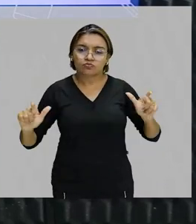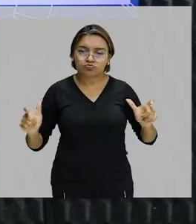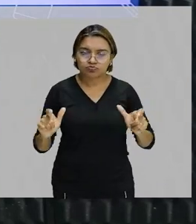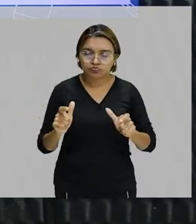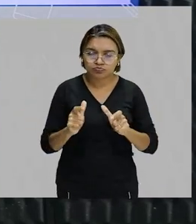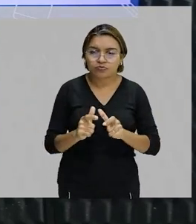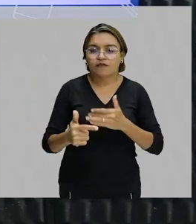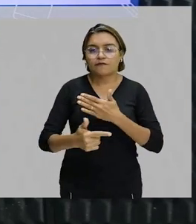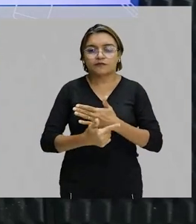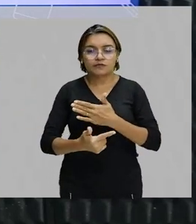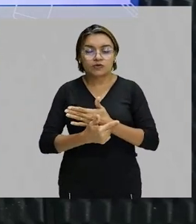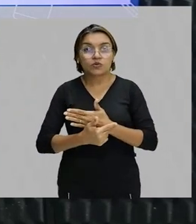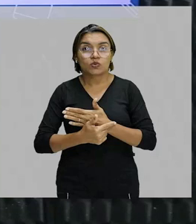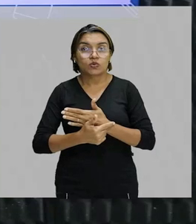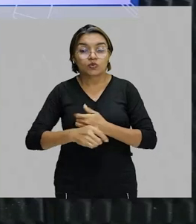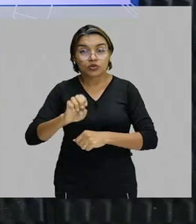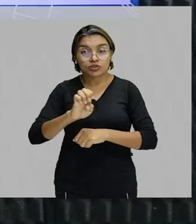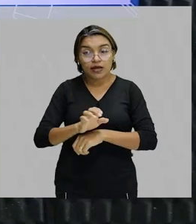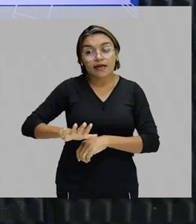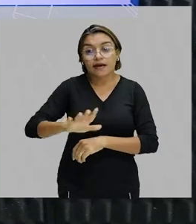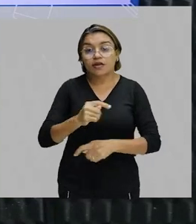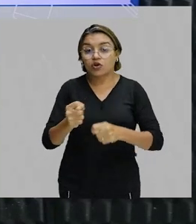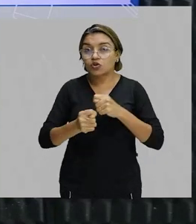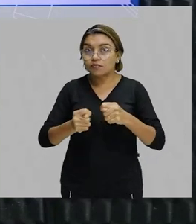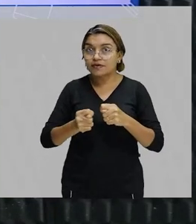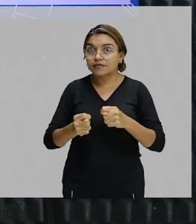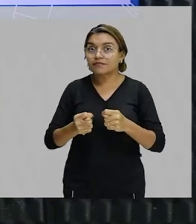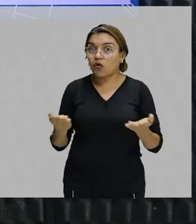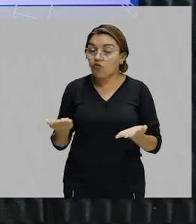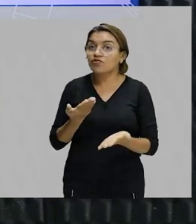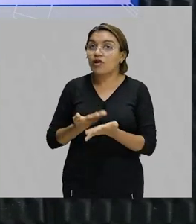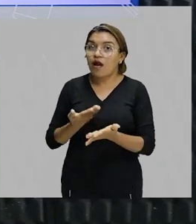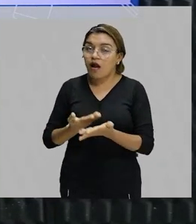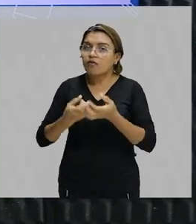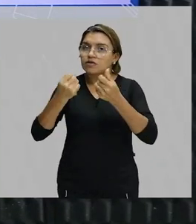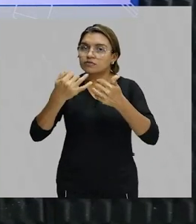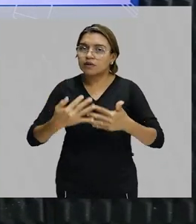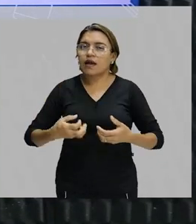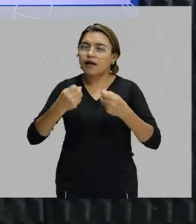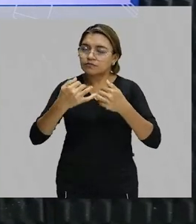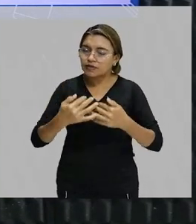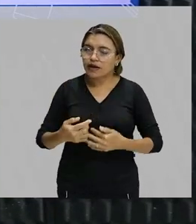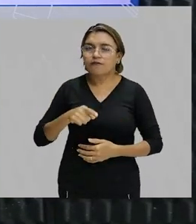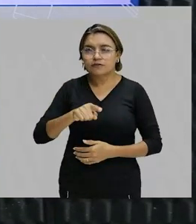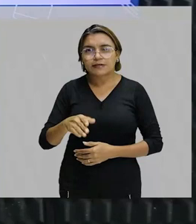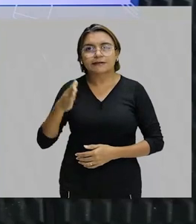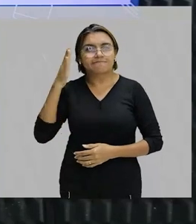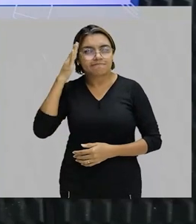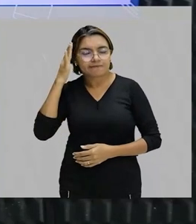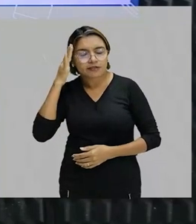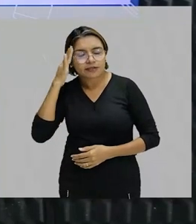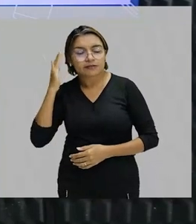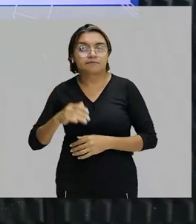estado na economia você vai ouvir eu falando sobre isso algumas vezes na aula de hoje tá mais três vezes mais ou menos para você se